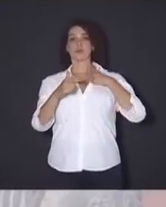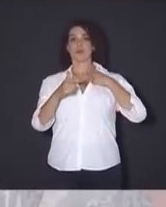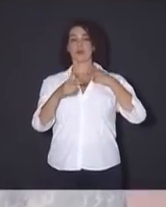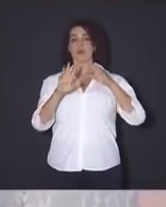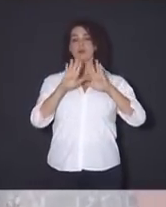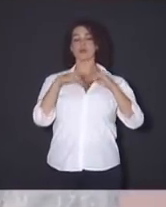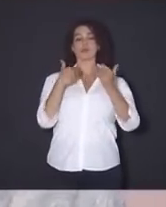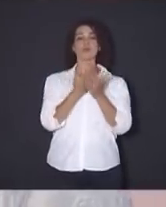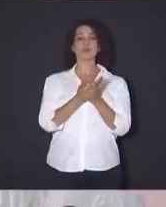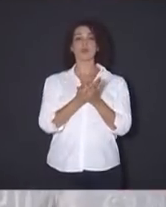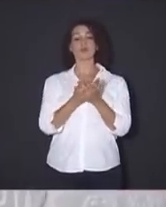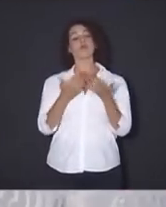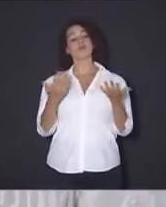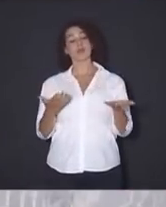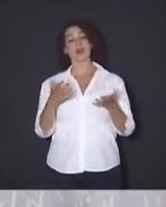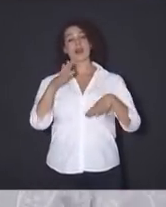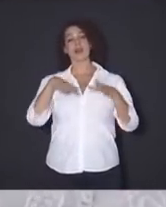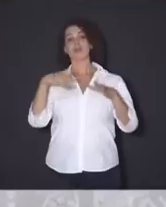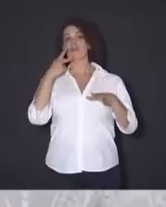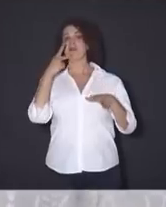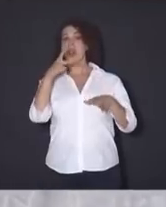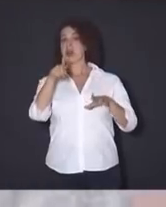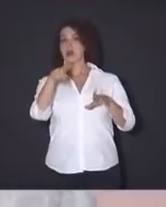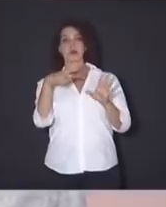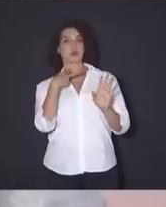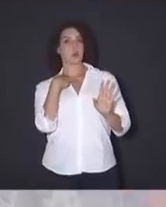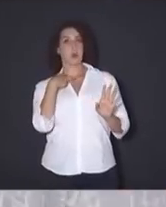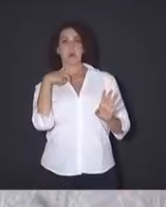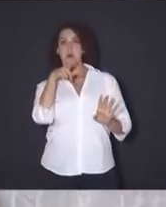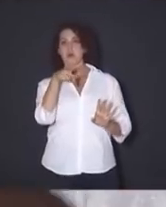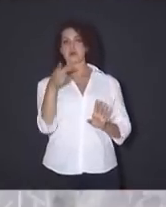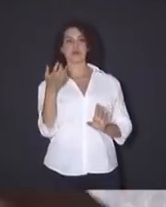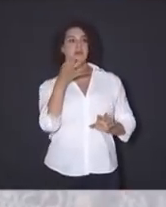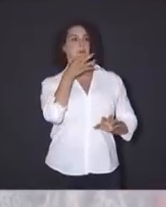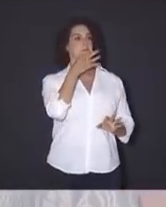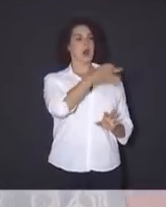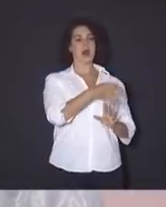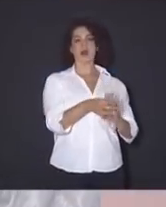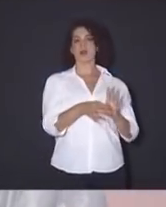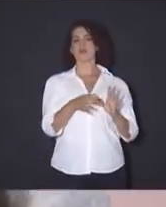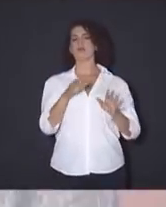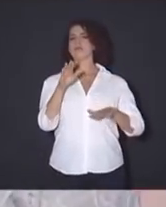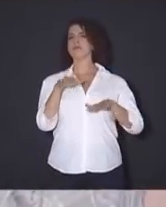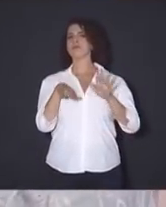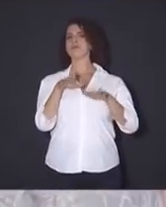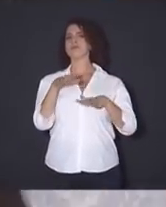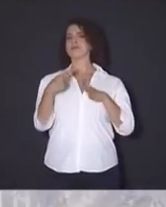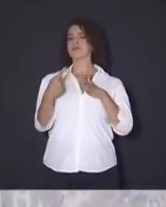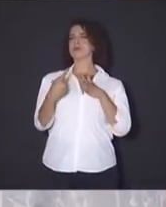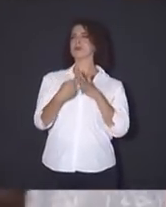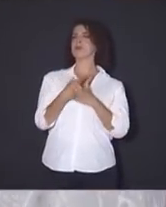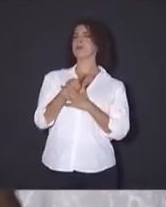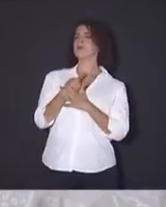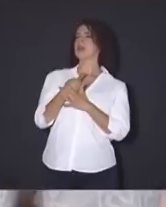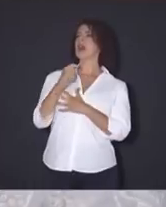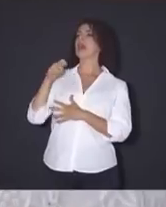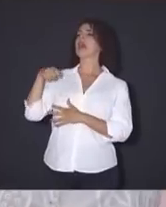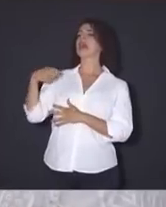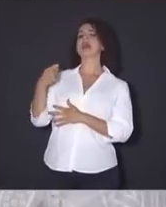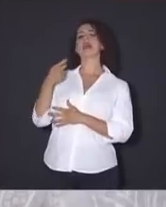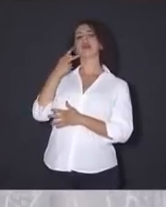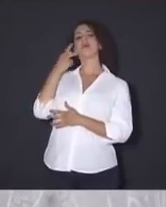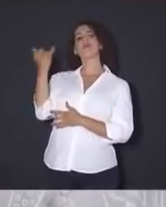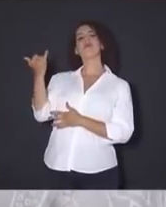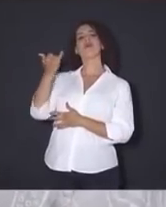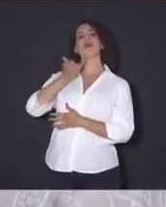dito para todos nós que é algo que você não deve se meter e aí você tem sempre que se perguntar quem está dizendo que você não deve